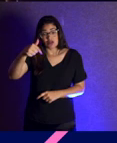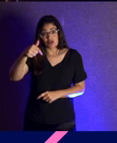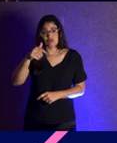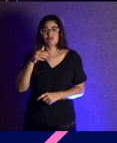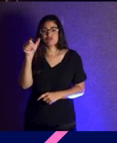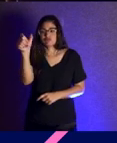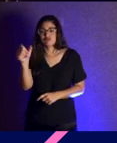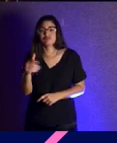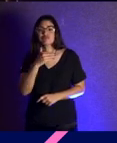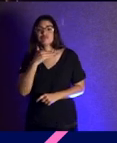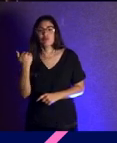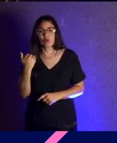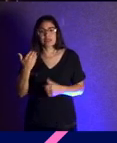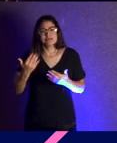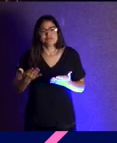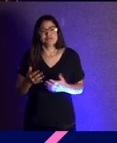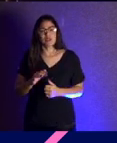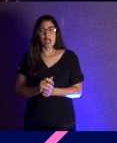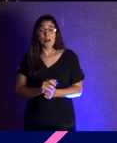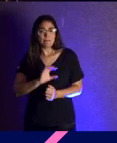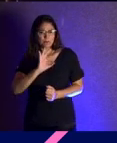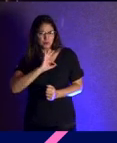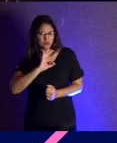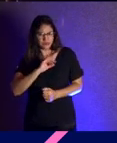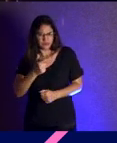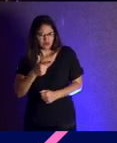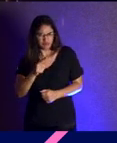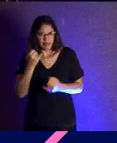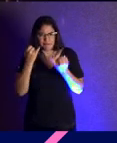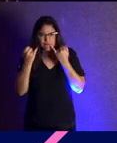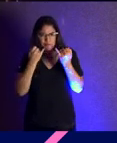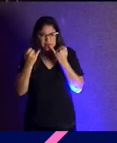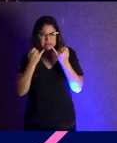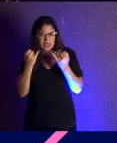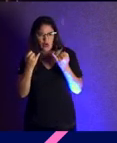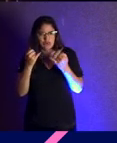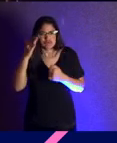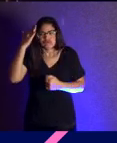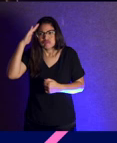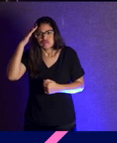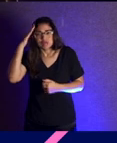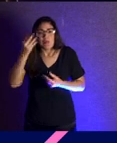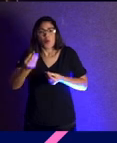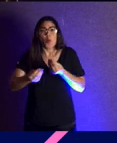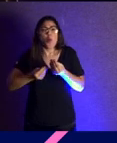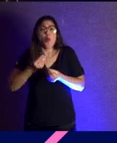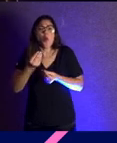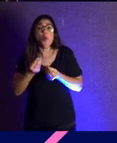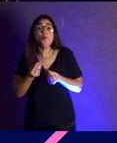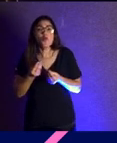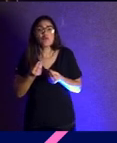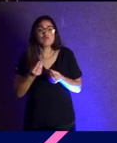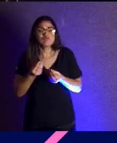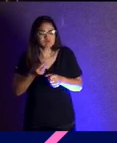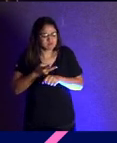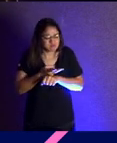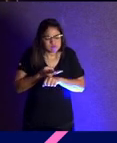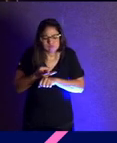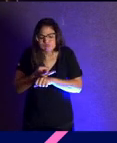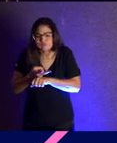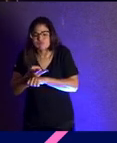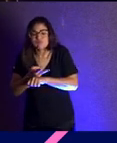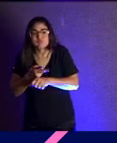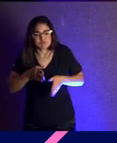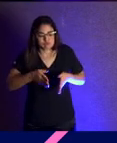corpos. Se a polícia não tem essa informação, não tem um mapeamento desse, como é que ela vai buscar finalmente as balas clandestinas, como é que ela